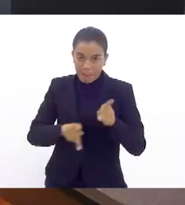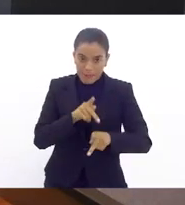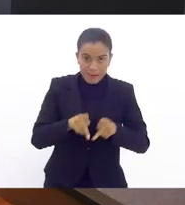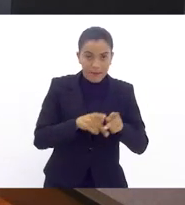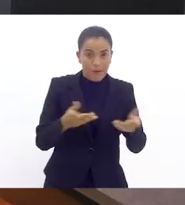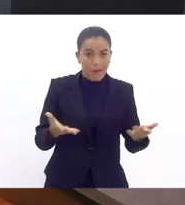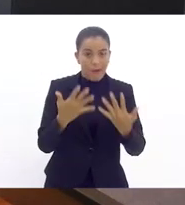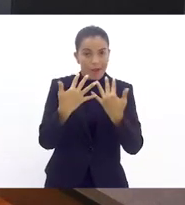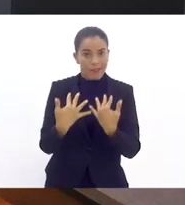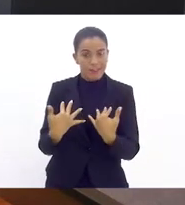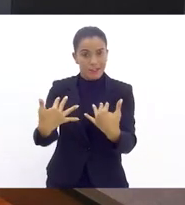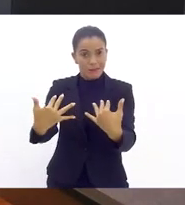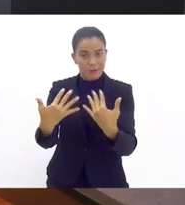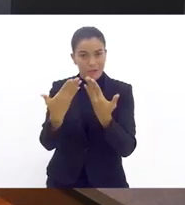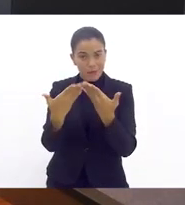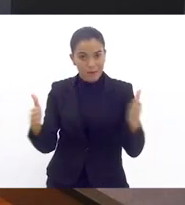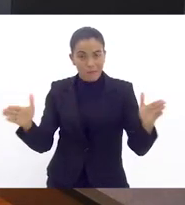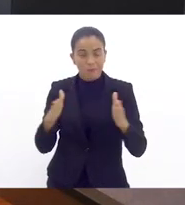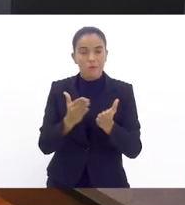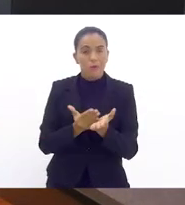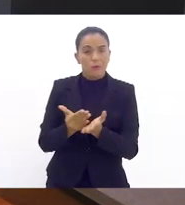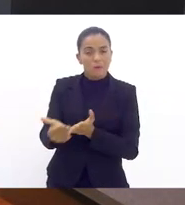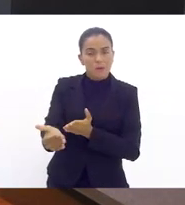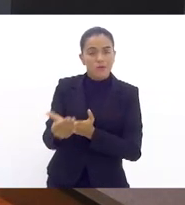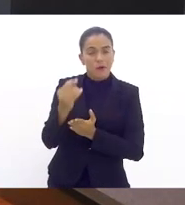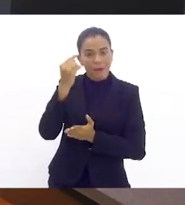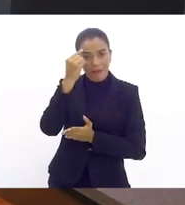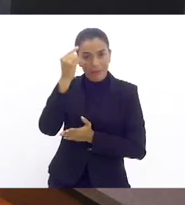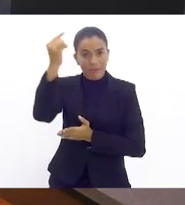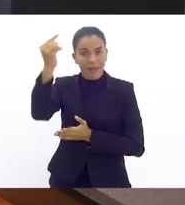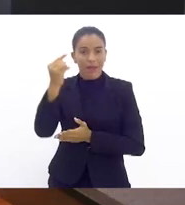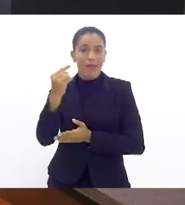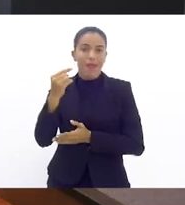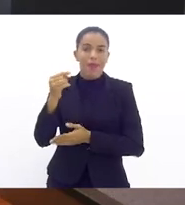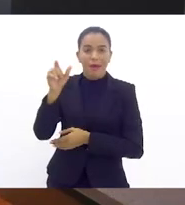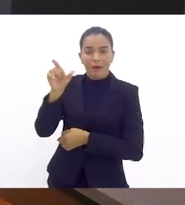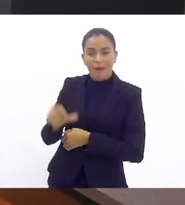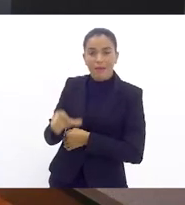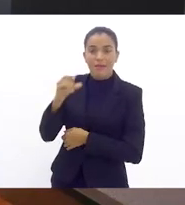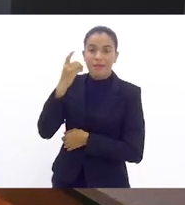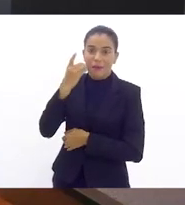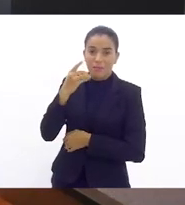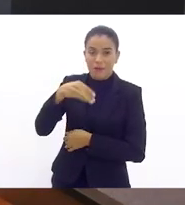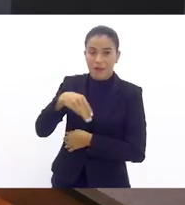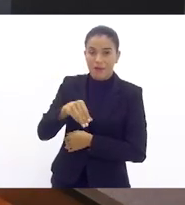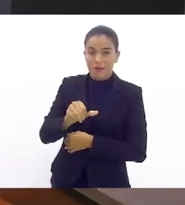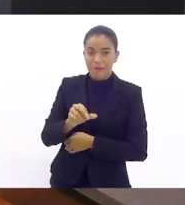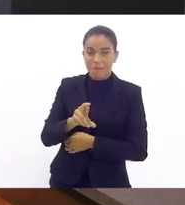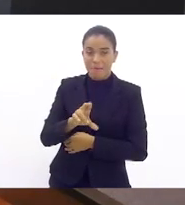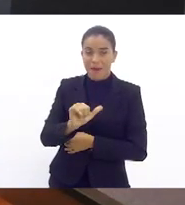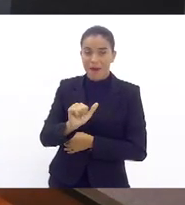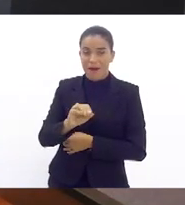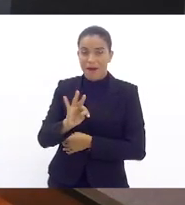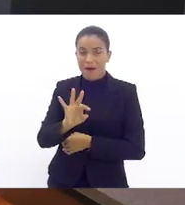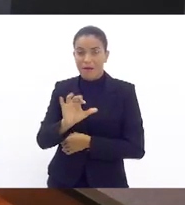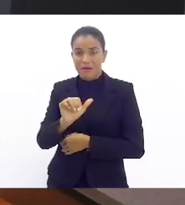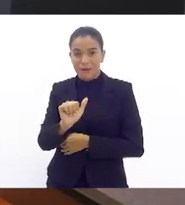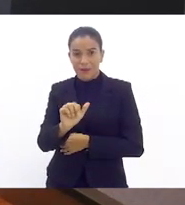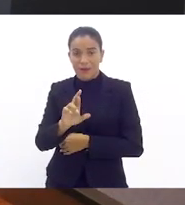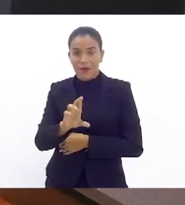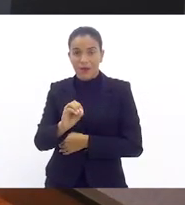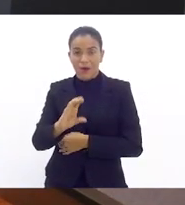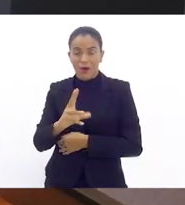Essa audiência pública surgiu de uma iniciativa da deputada Marta Rocha, que fez essa proposta na Comissão de Saúde, foi abraçado pelos deputados